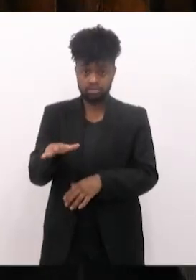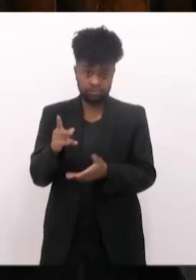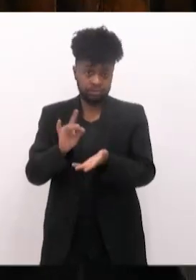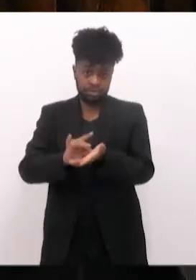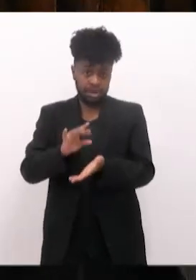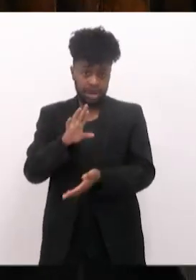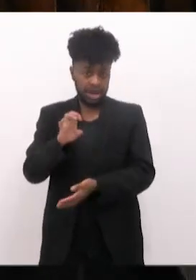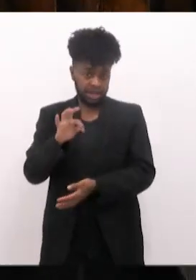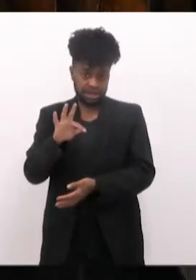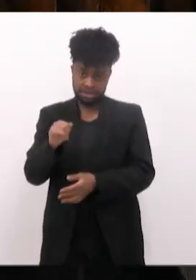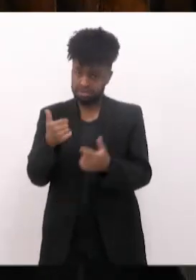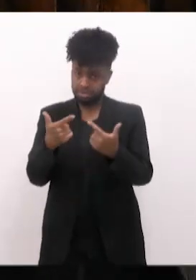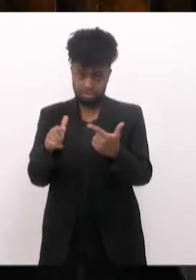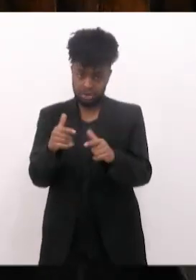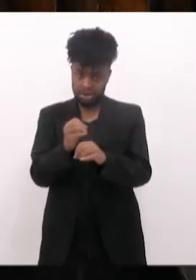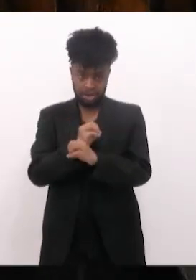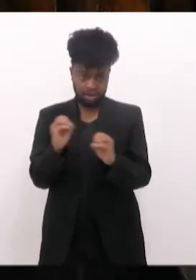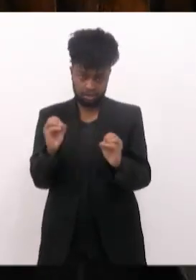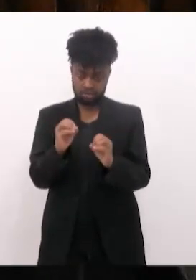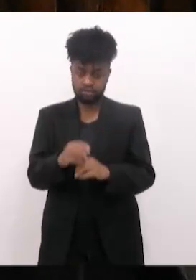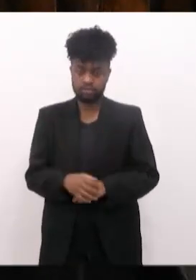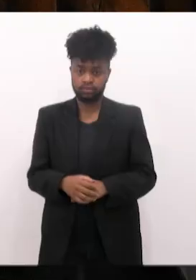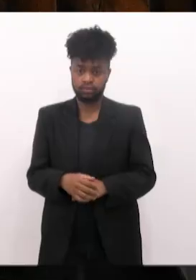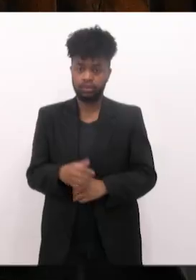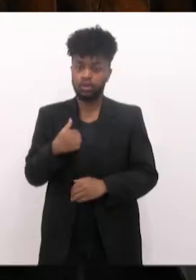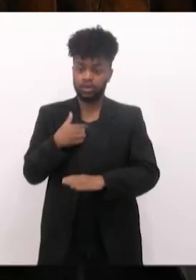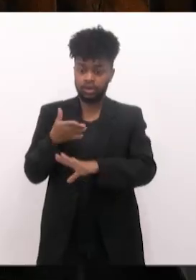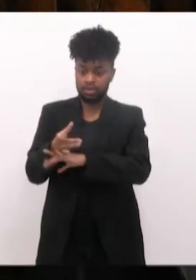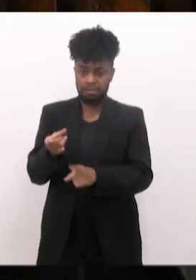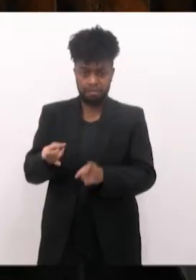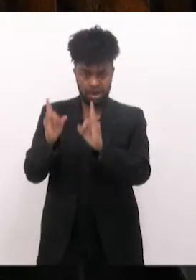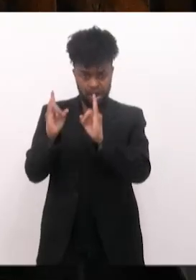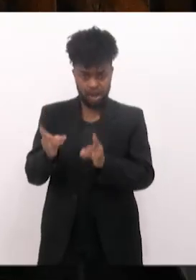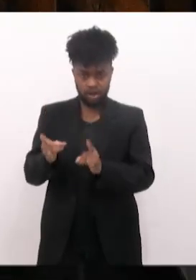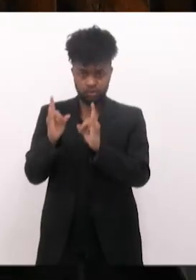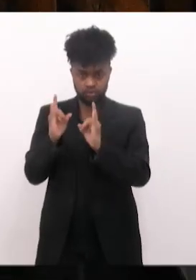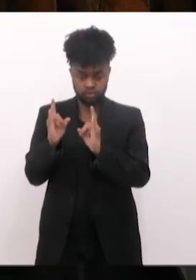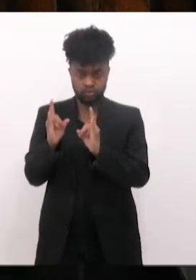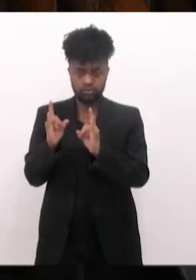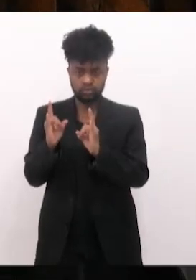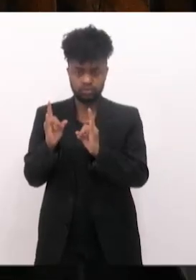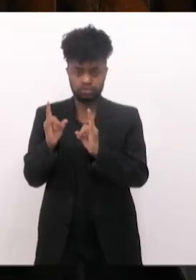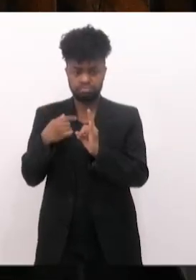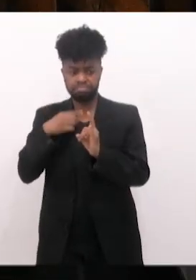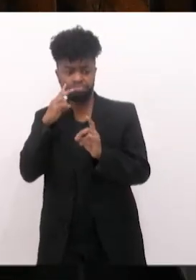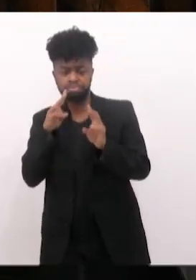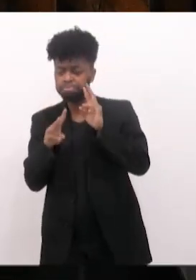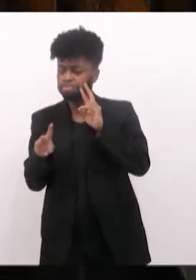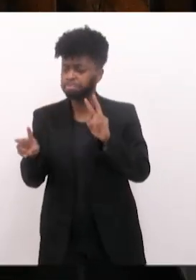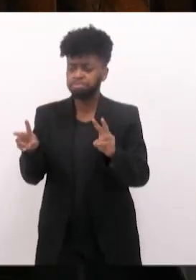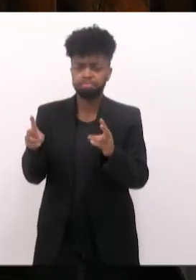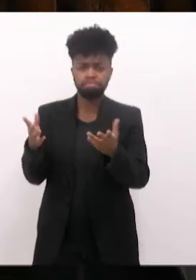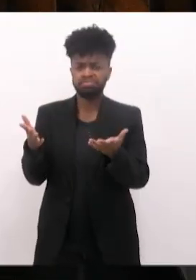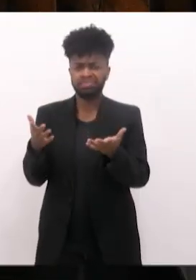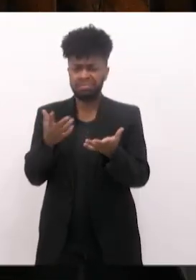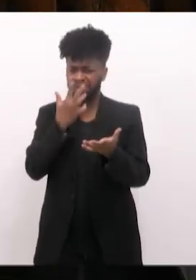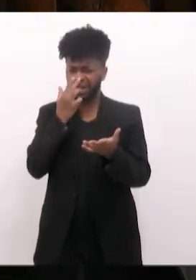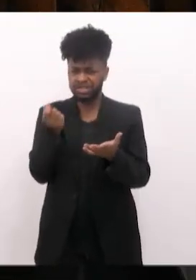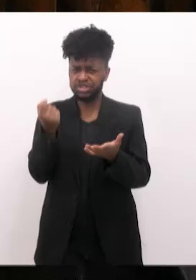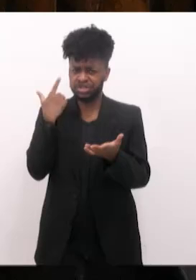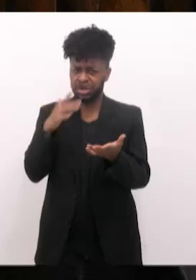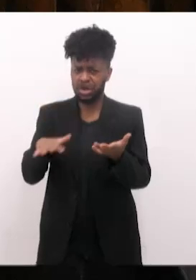não tinha. Fui até os predinhos. Olhei e falei, rapaz, tá esquisito isso